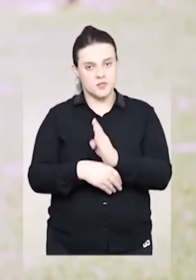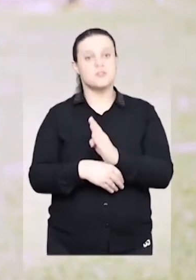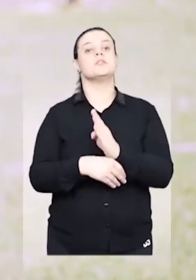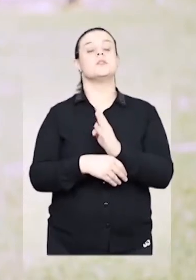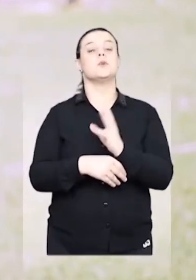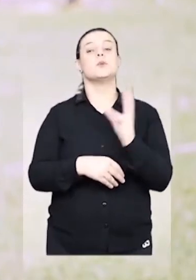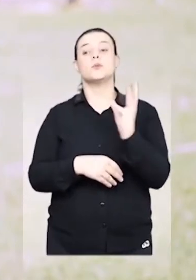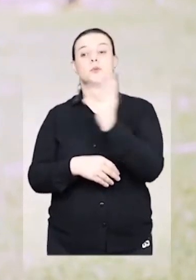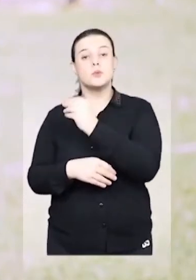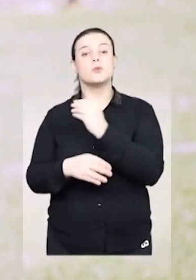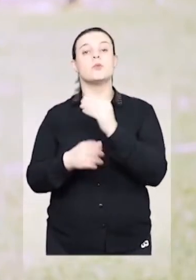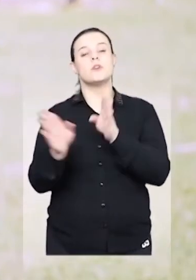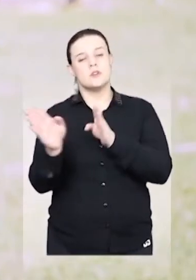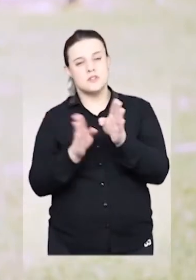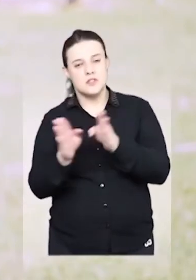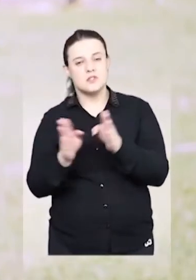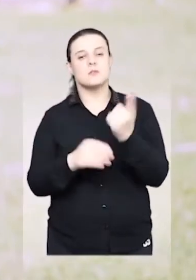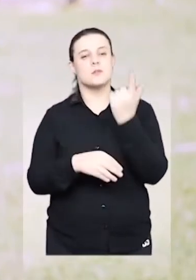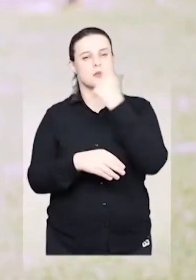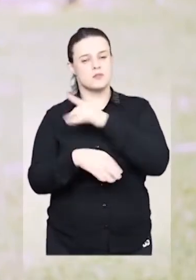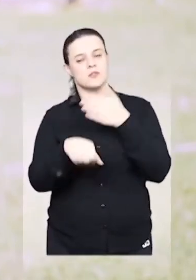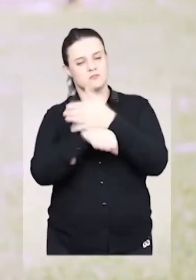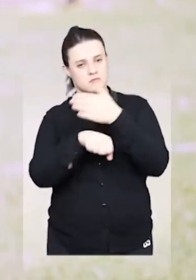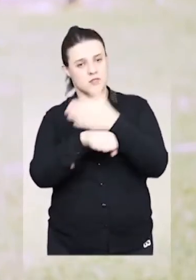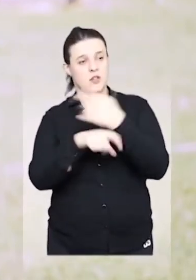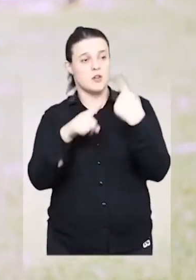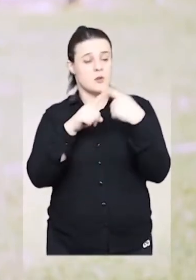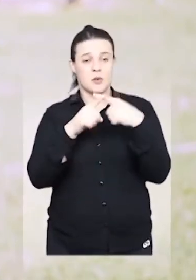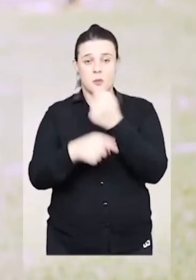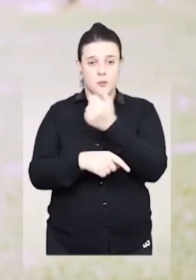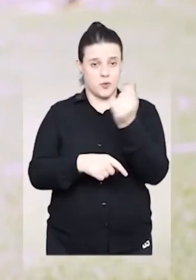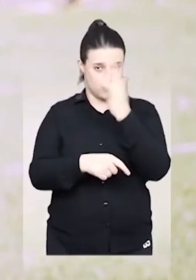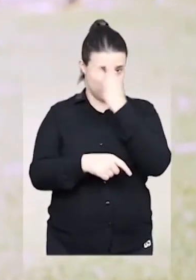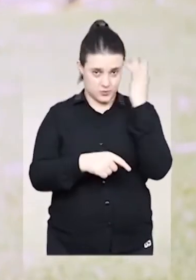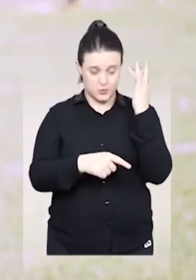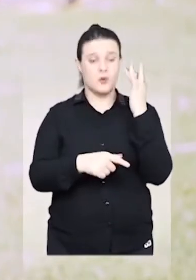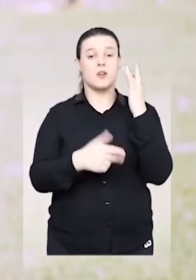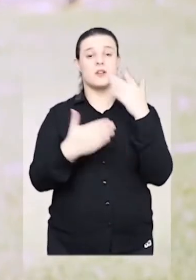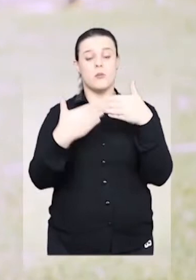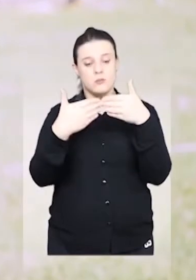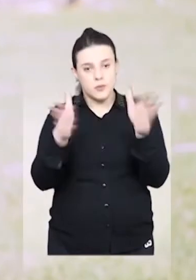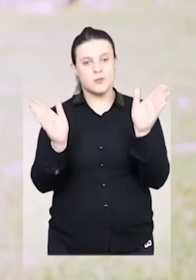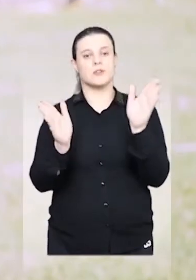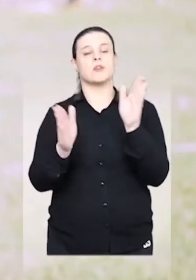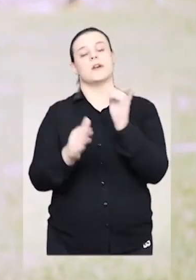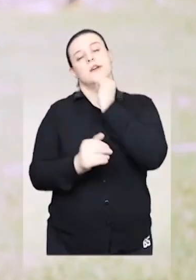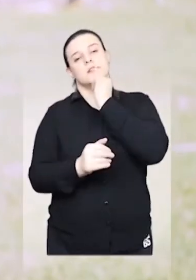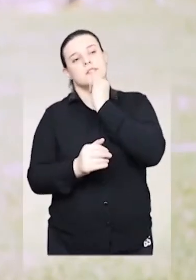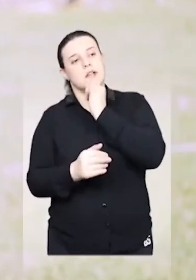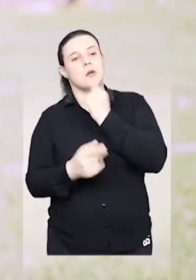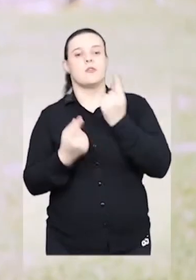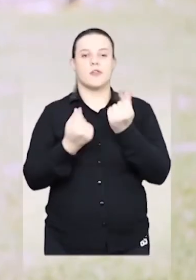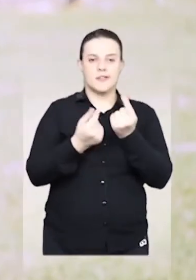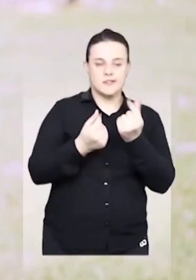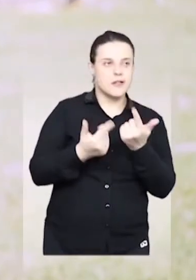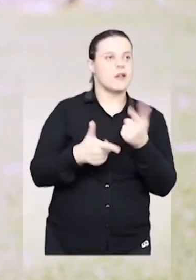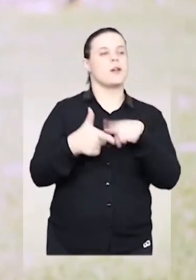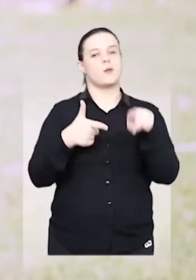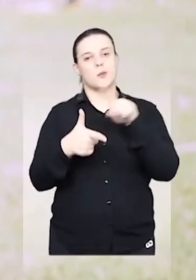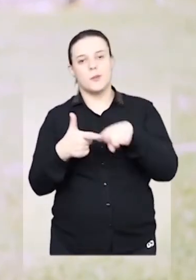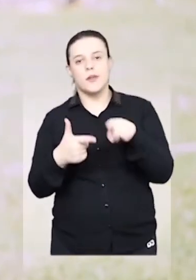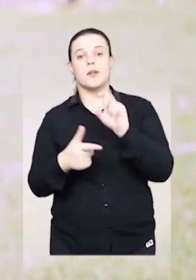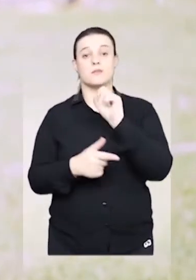com mais acesso a esses esportes, justamente rompendo aí barreiras como a questão